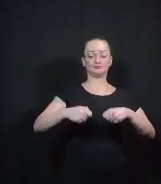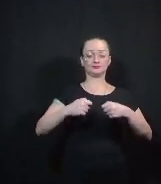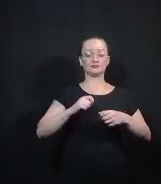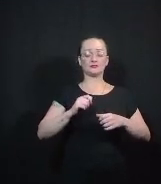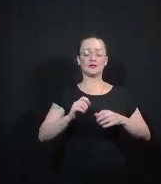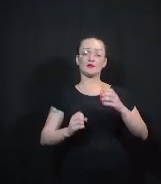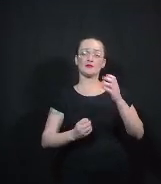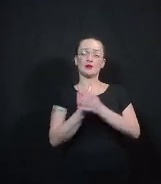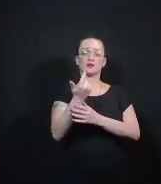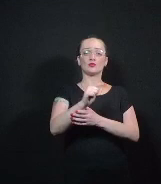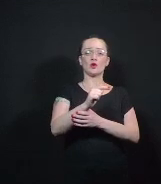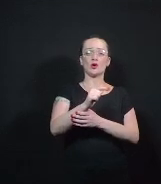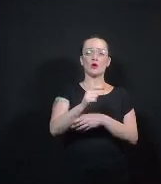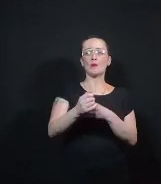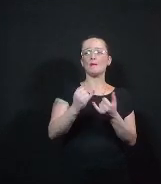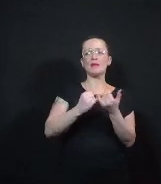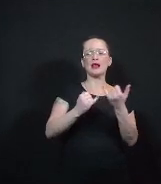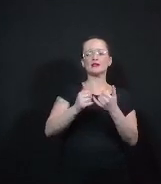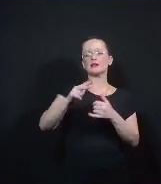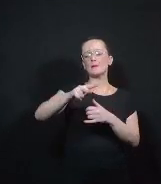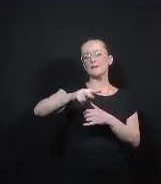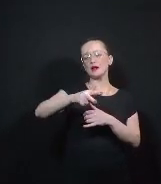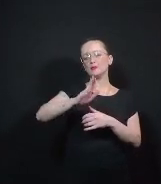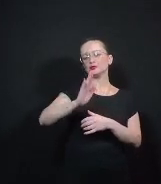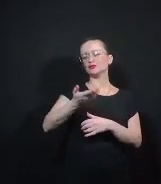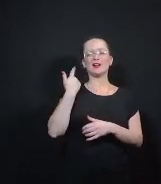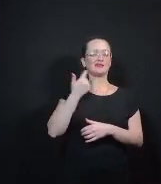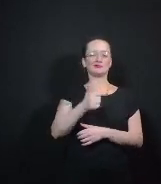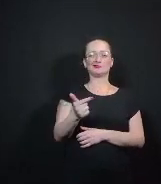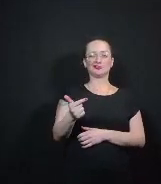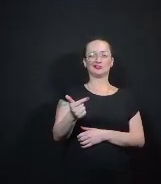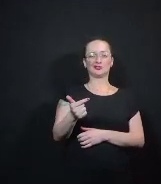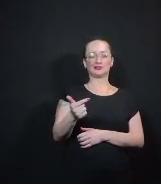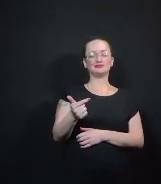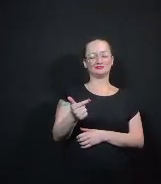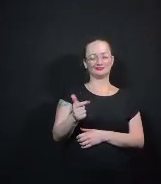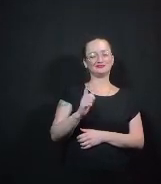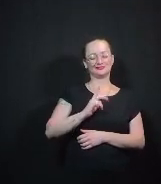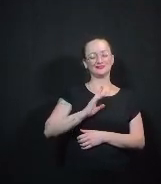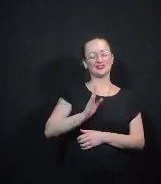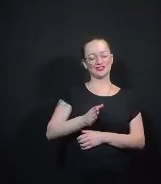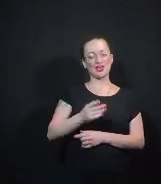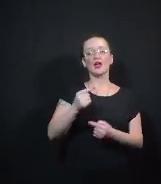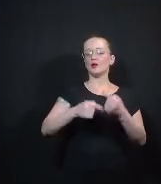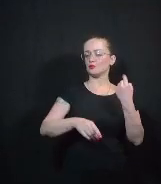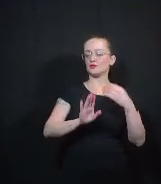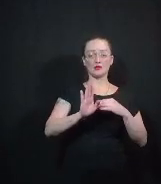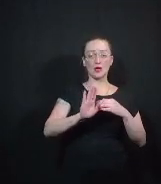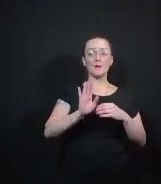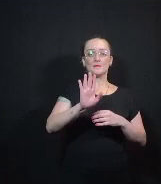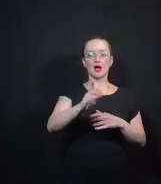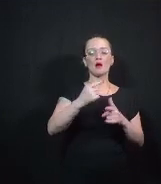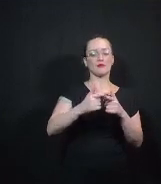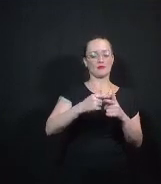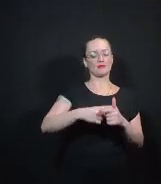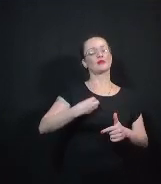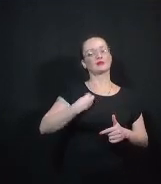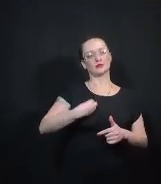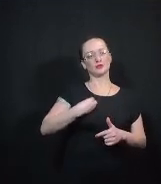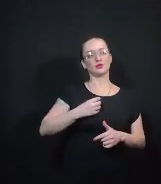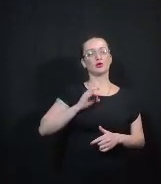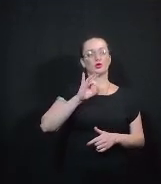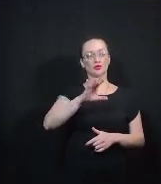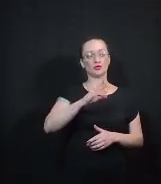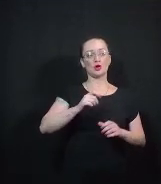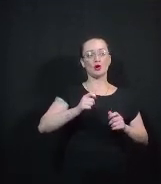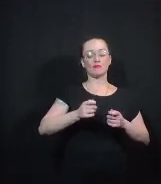reinventar como se não houvesse manipulação de algum tipo antes, né? Mas sem discordar, óbvio que o problema existe, só uma questão de